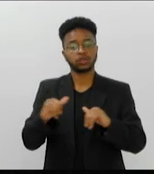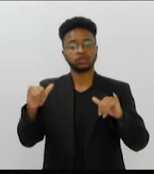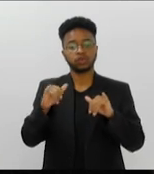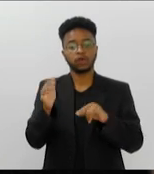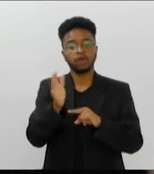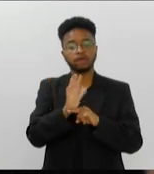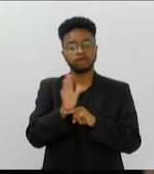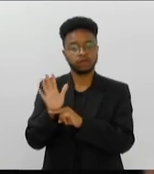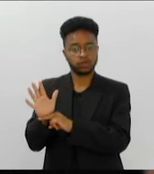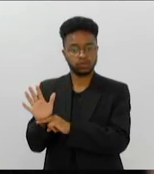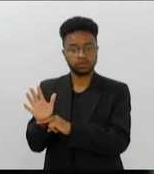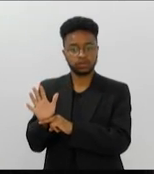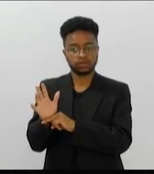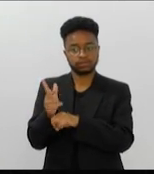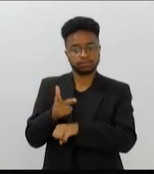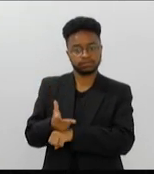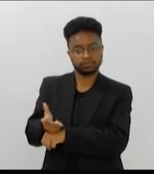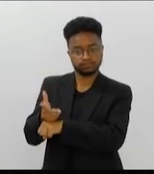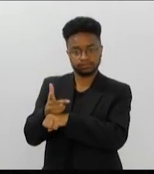que foi filmado